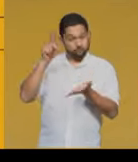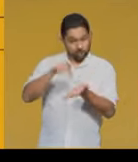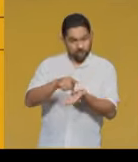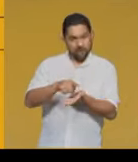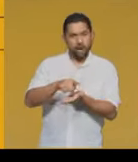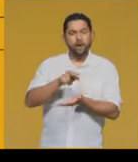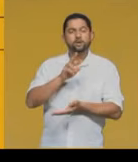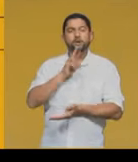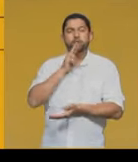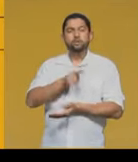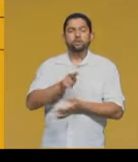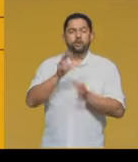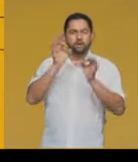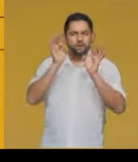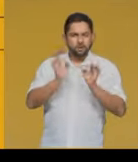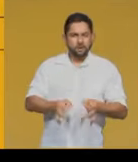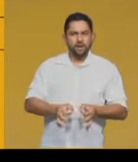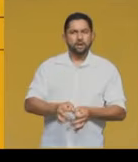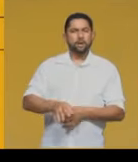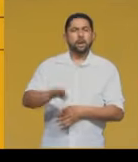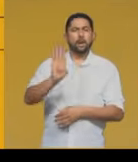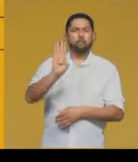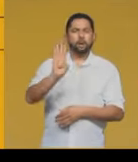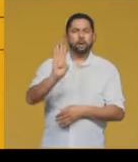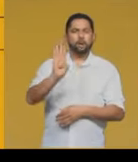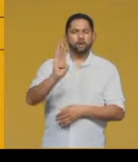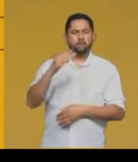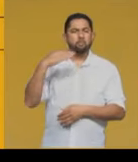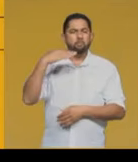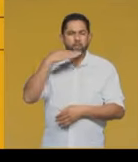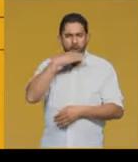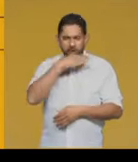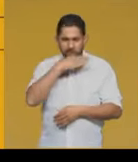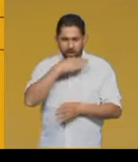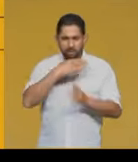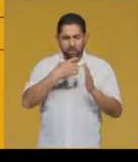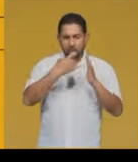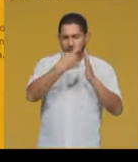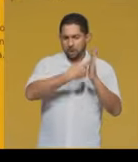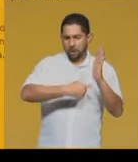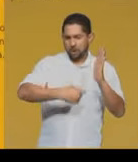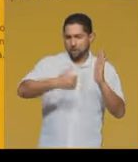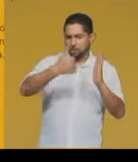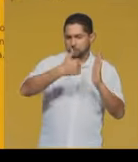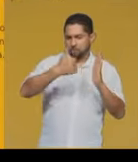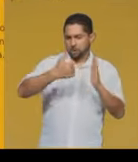questão, as duas têm que estar corretas.